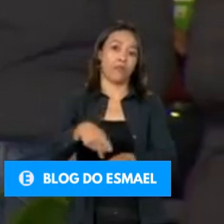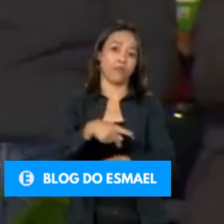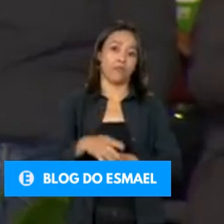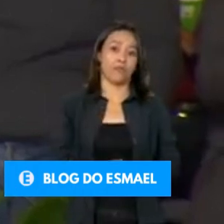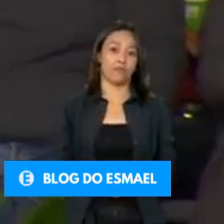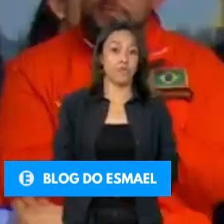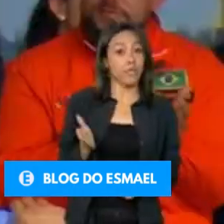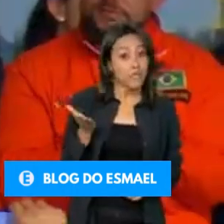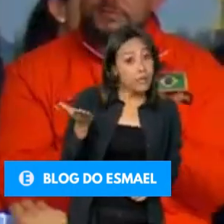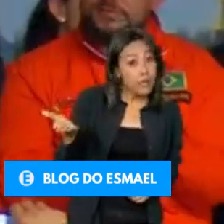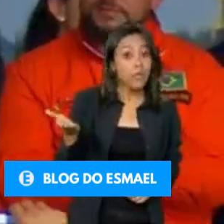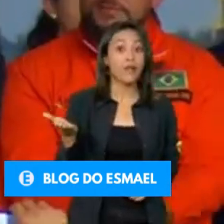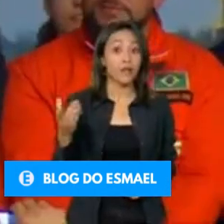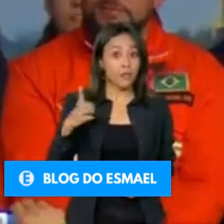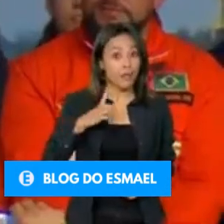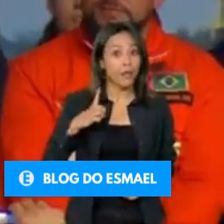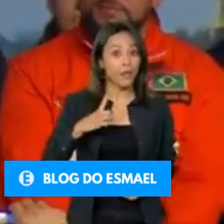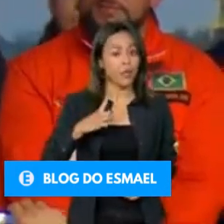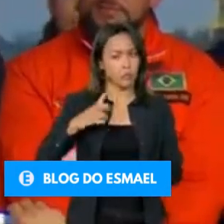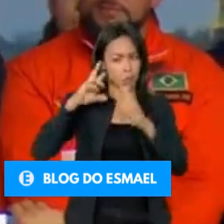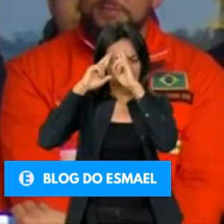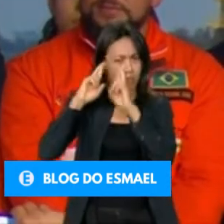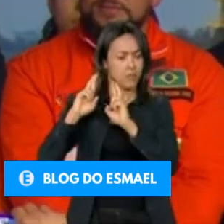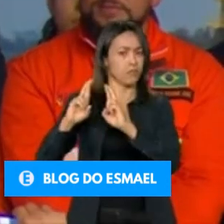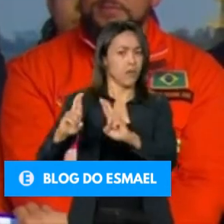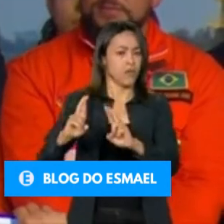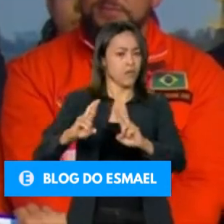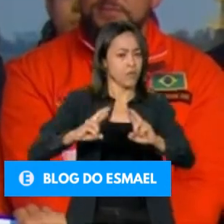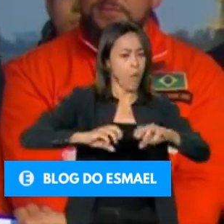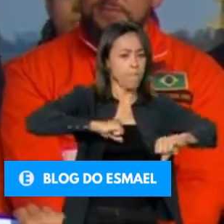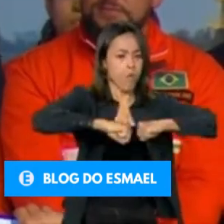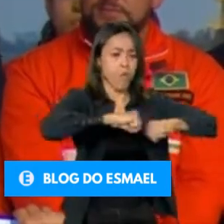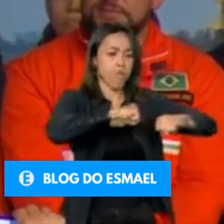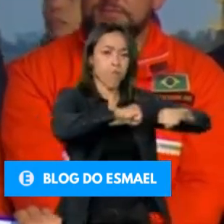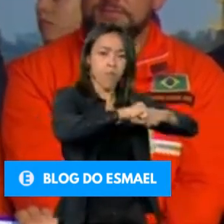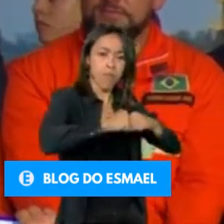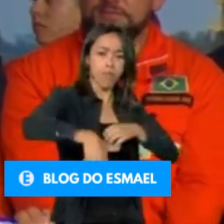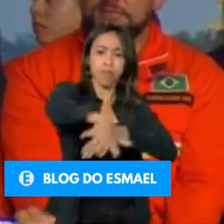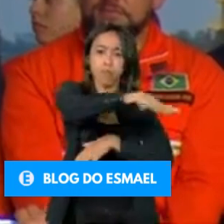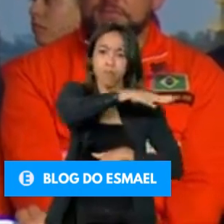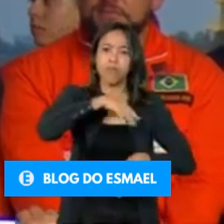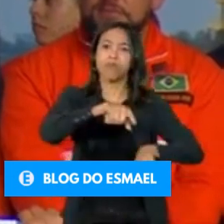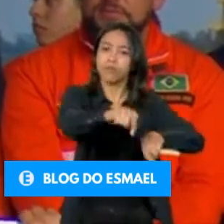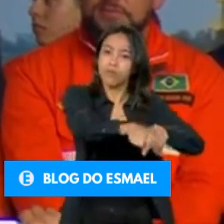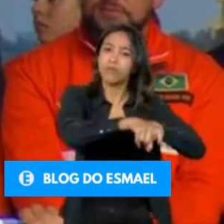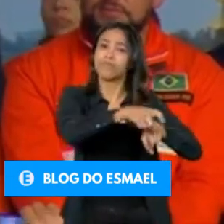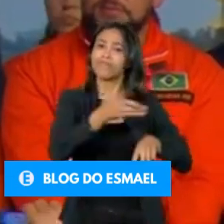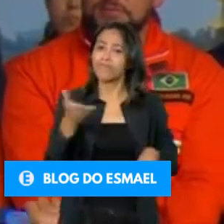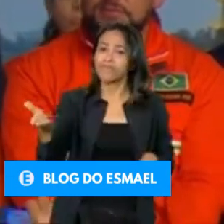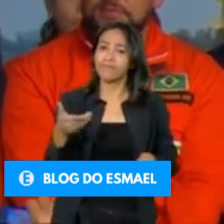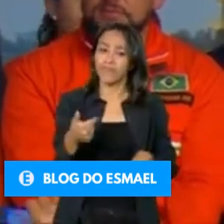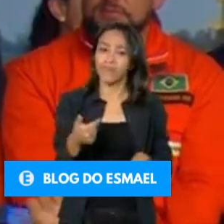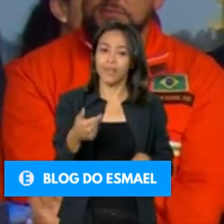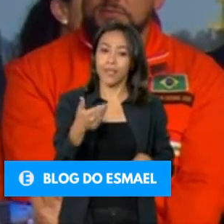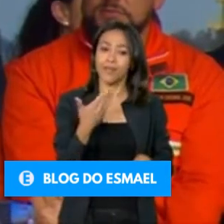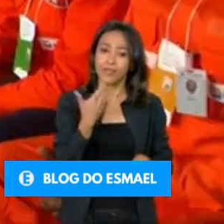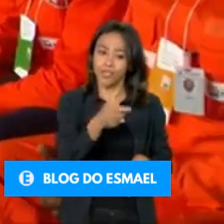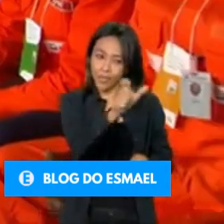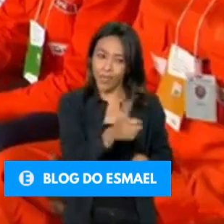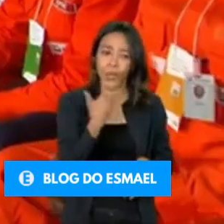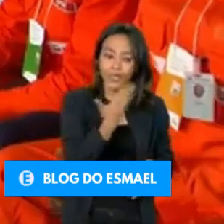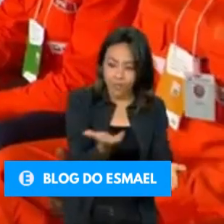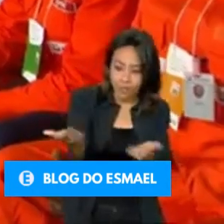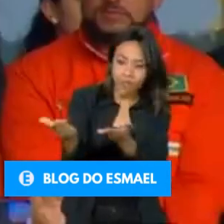E ele mantém uma relação de muito respeito com o Movimento Sem Terra, e eu gostaria que ele conhecesse você melhor abaixo.